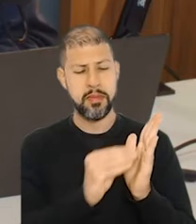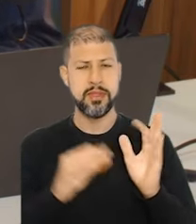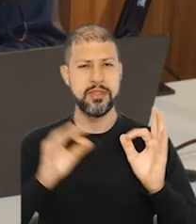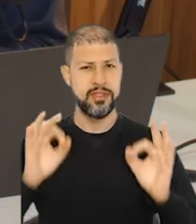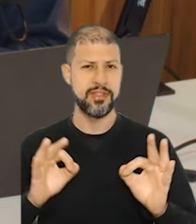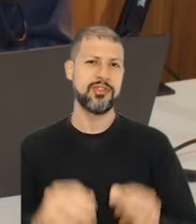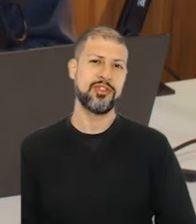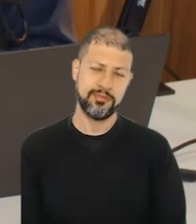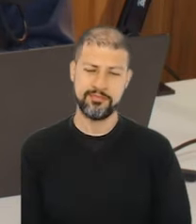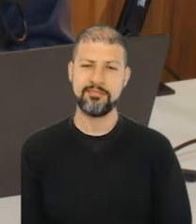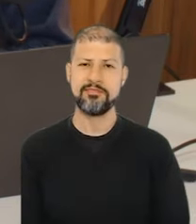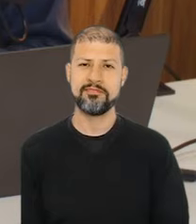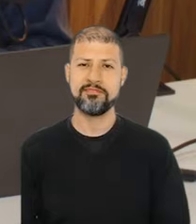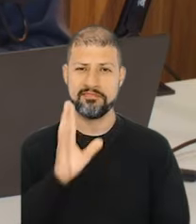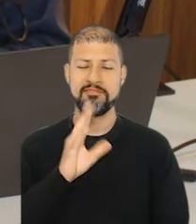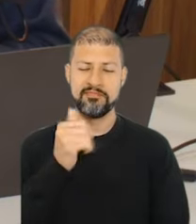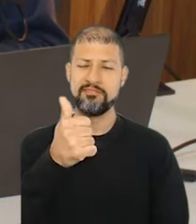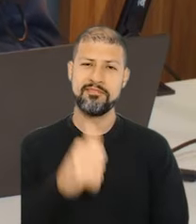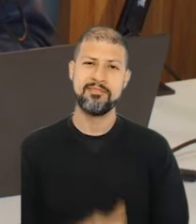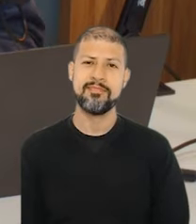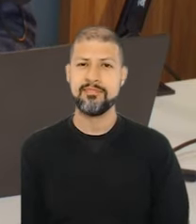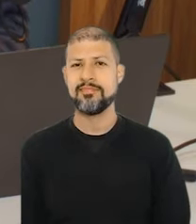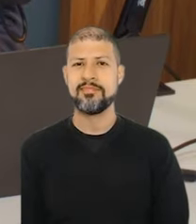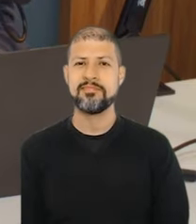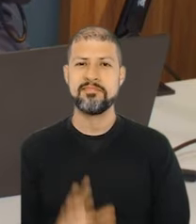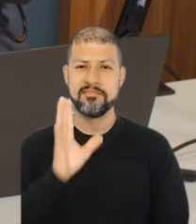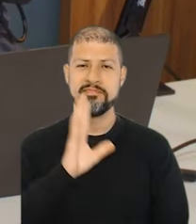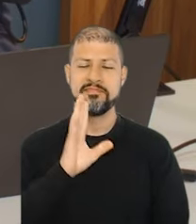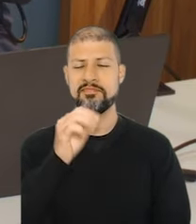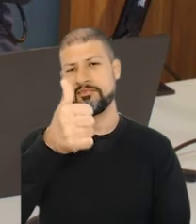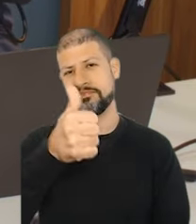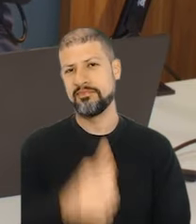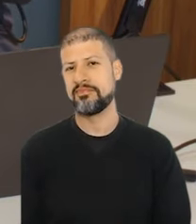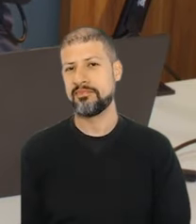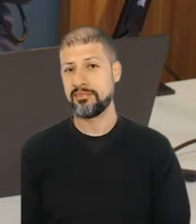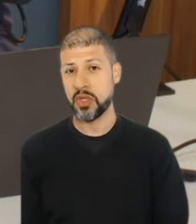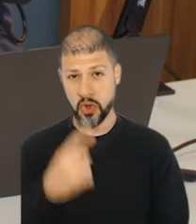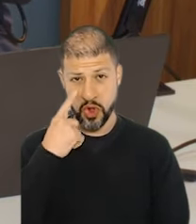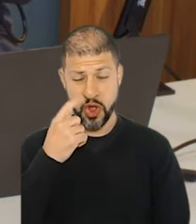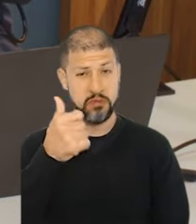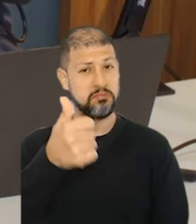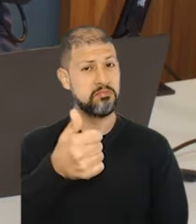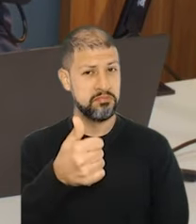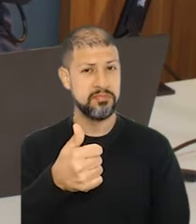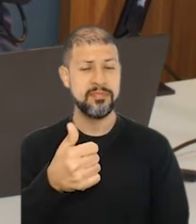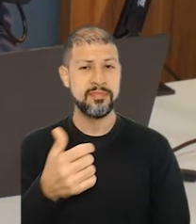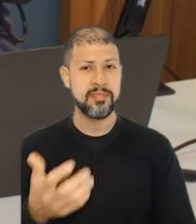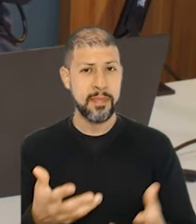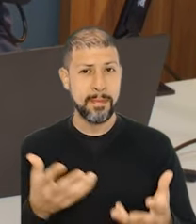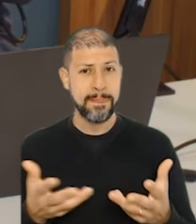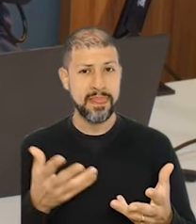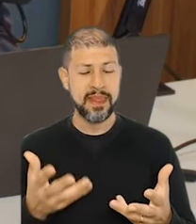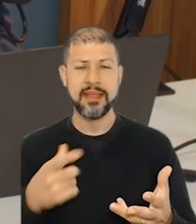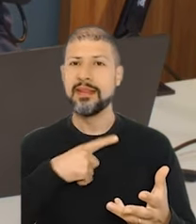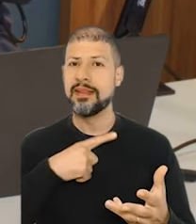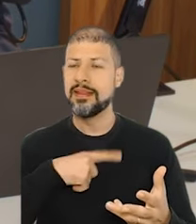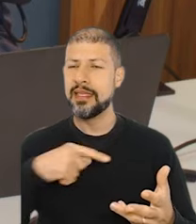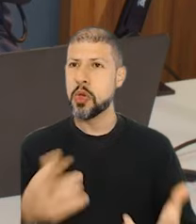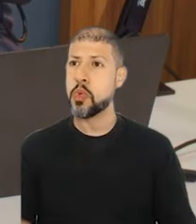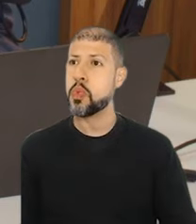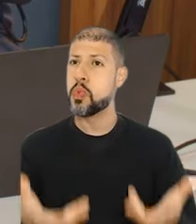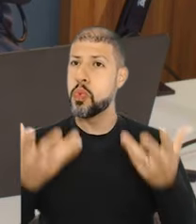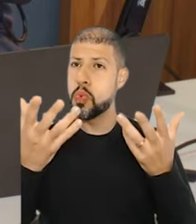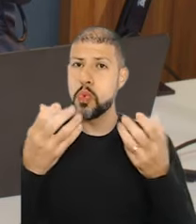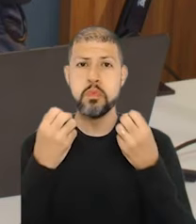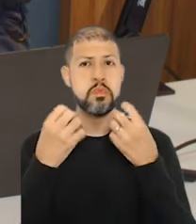todos anotados e tem a sua soma Total legal Ok Bacana gente então Olha eu acho que foi eh eh nós tivemos